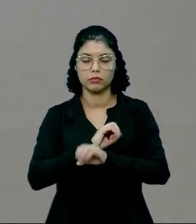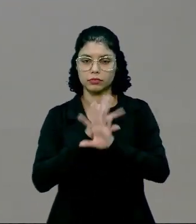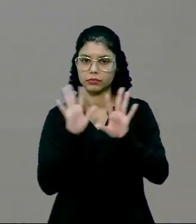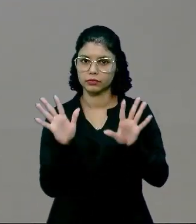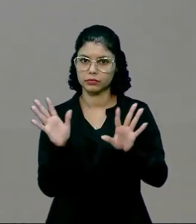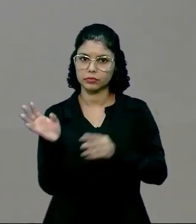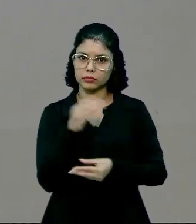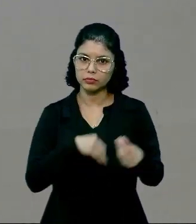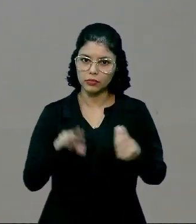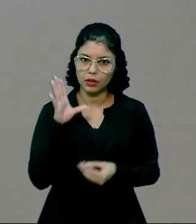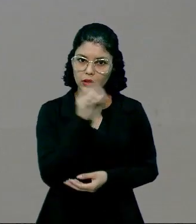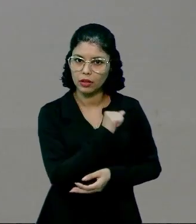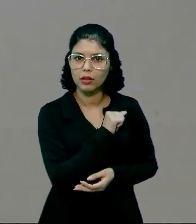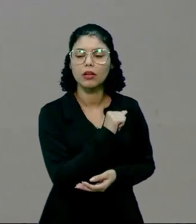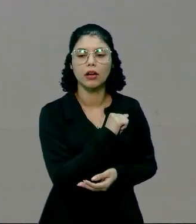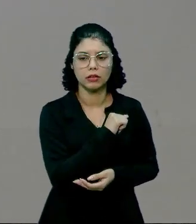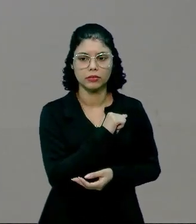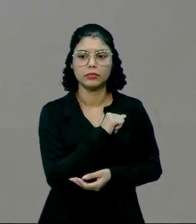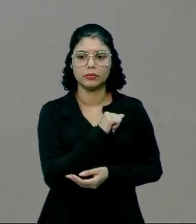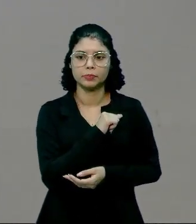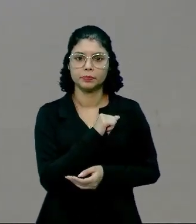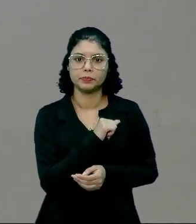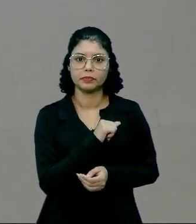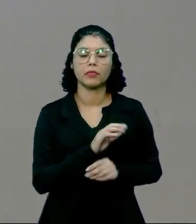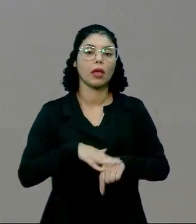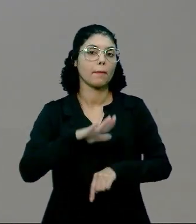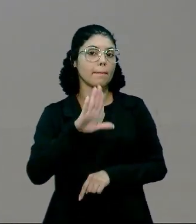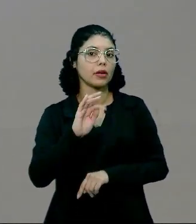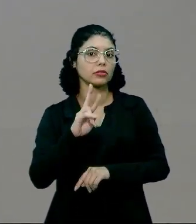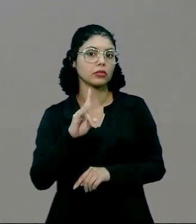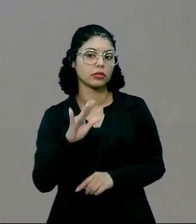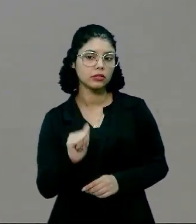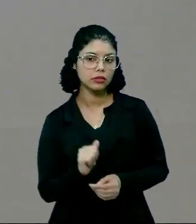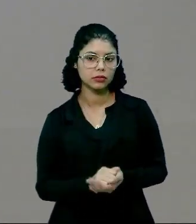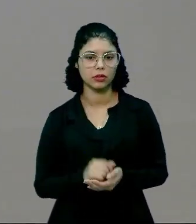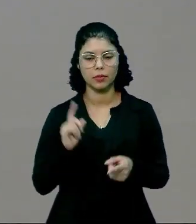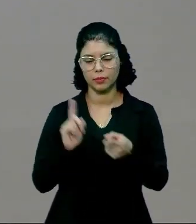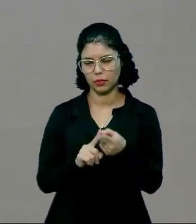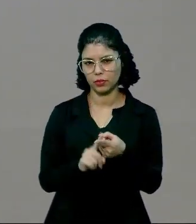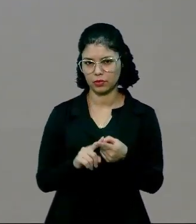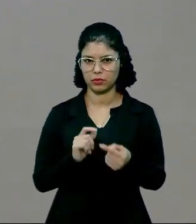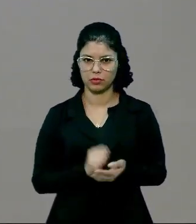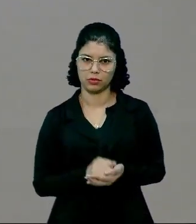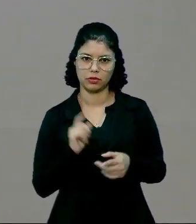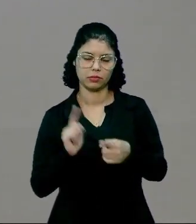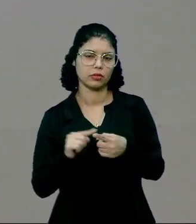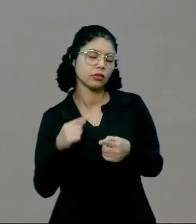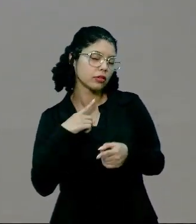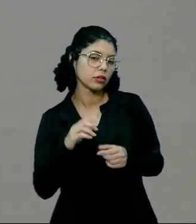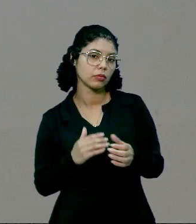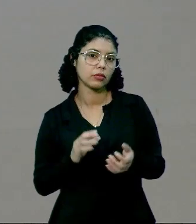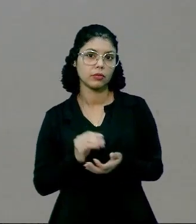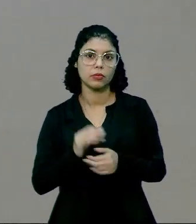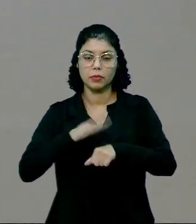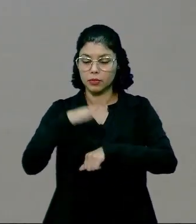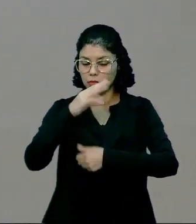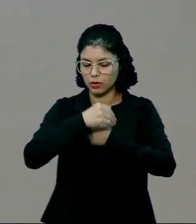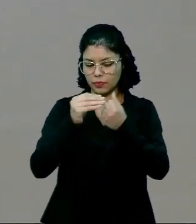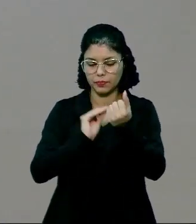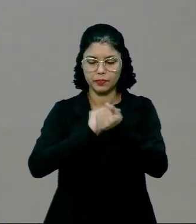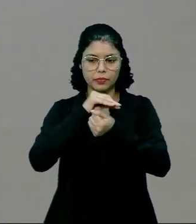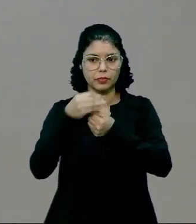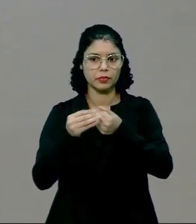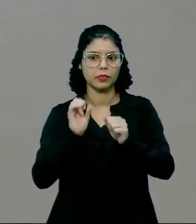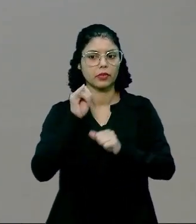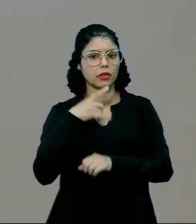a reação mais rápida será naquela solução mais concentrada Por que professor porque nós temos mais moléculas então se eu